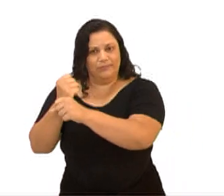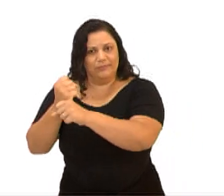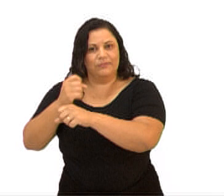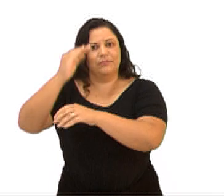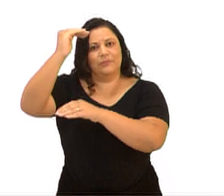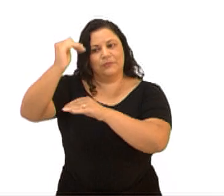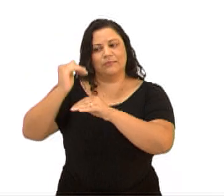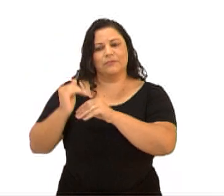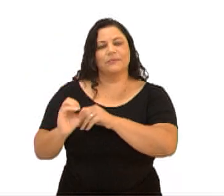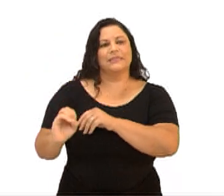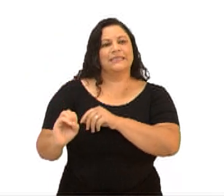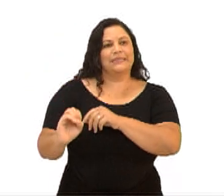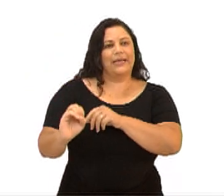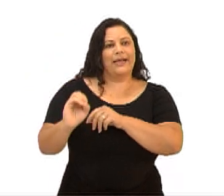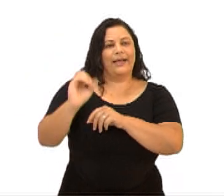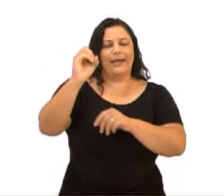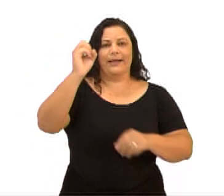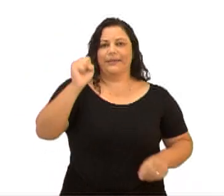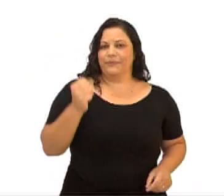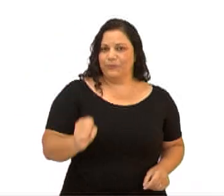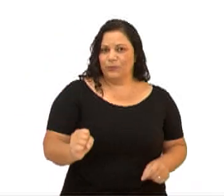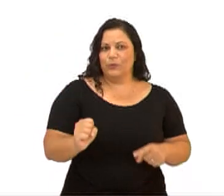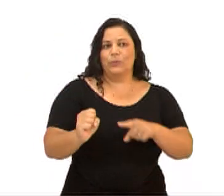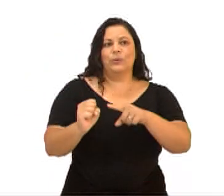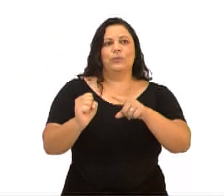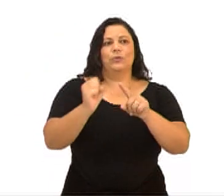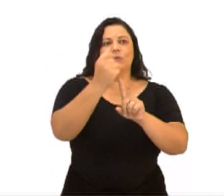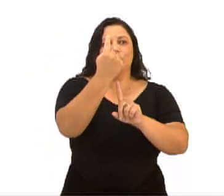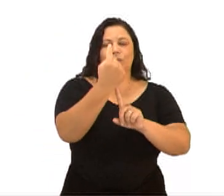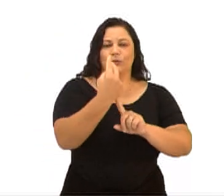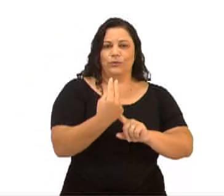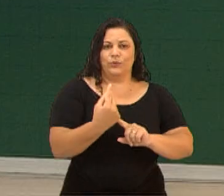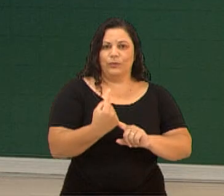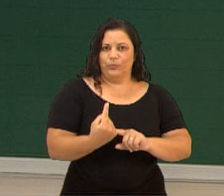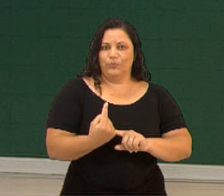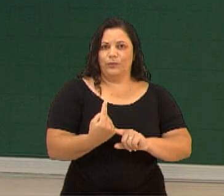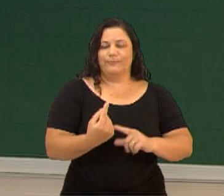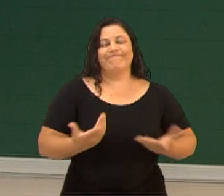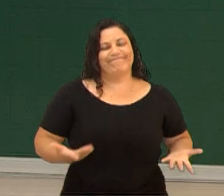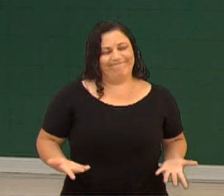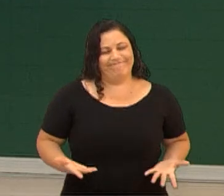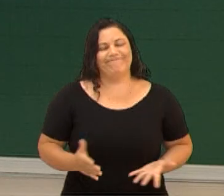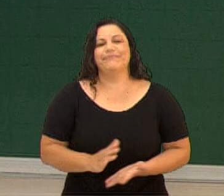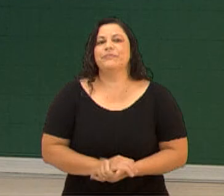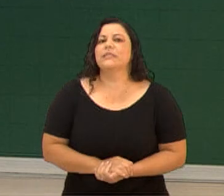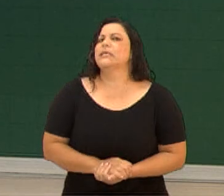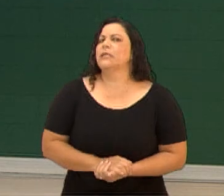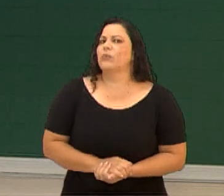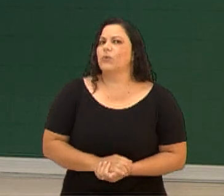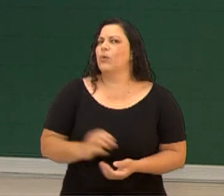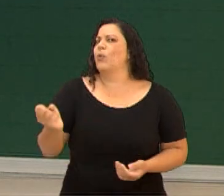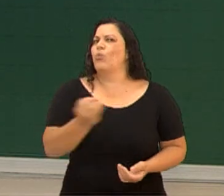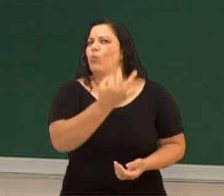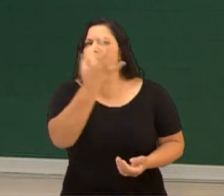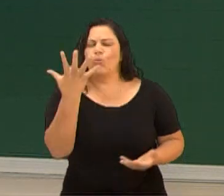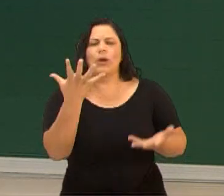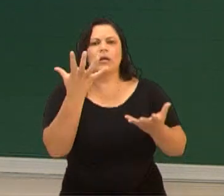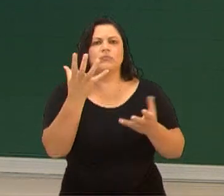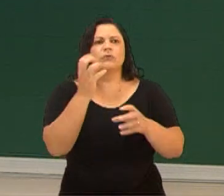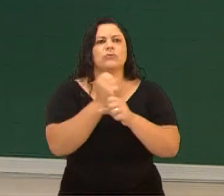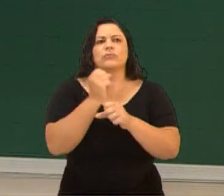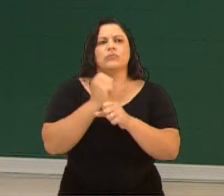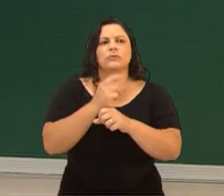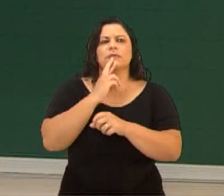0, 0. 3 com 5, 8. 1 com 0, 1. Então, quanto que deu ali pra